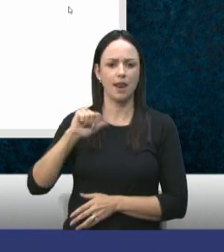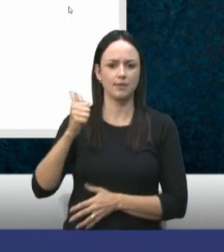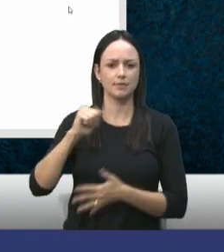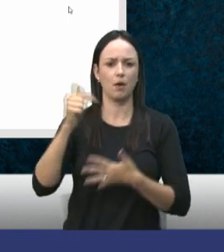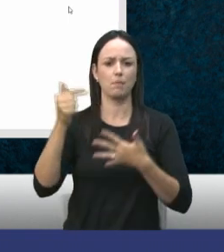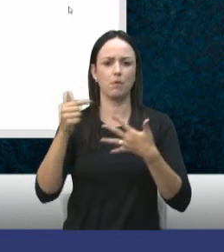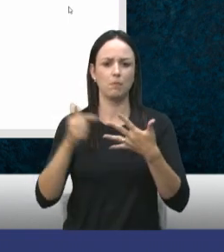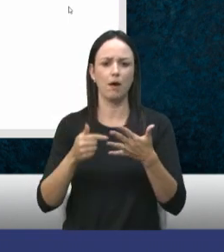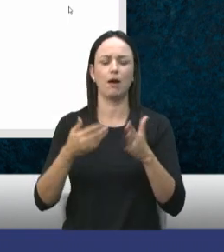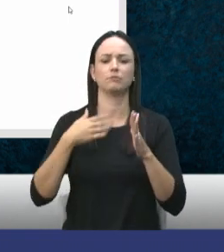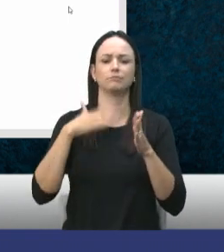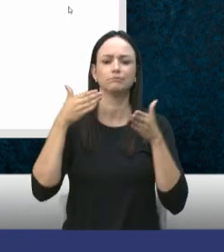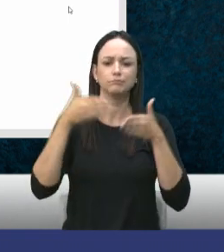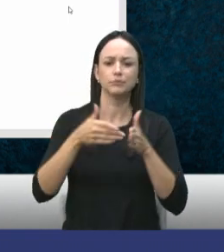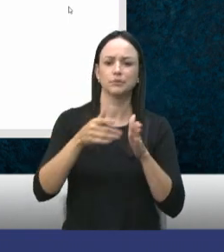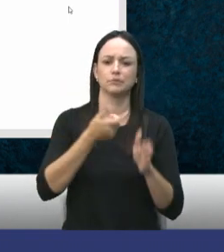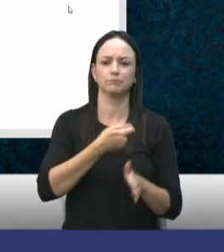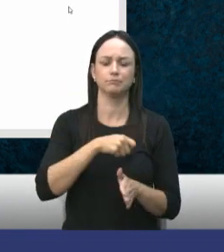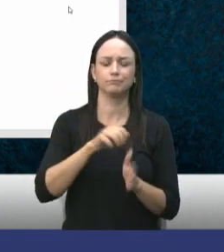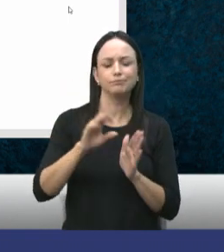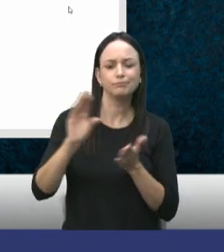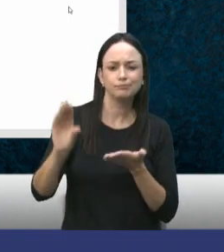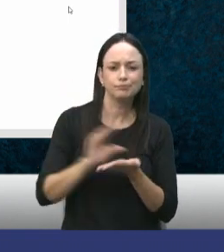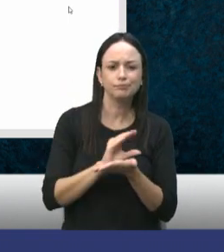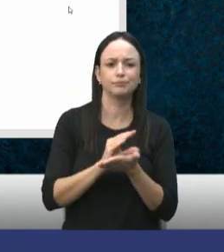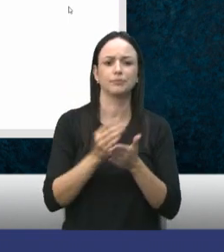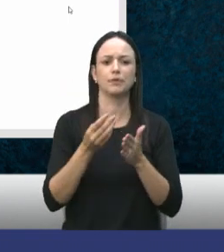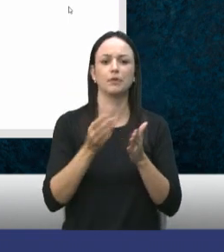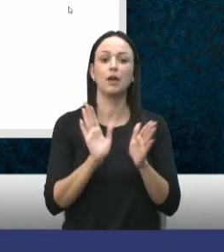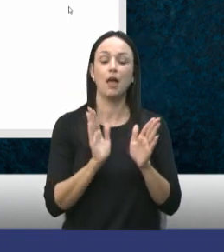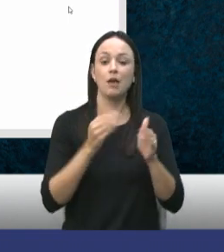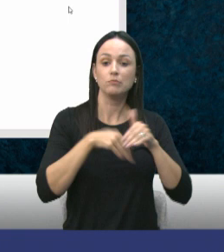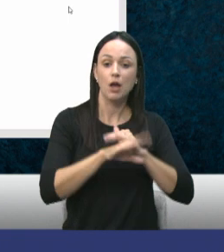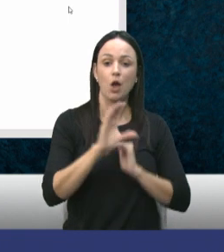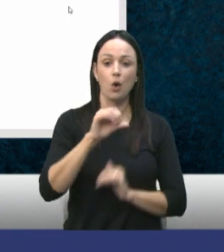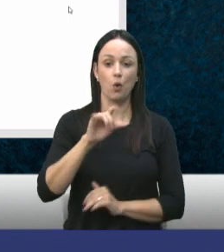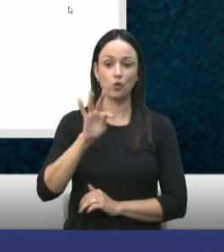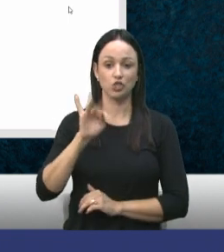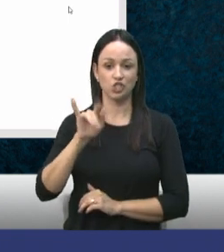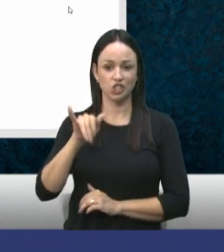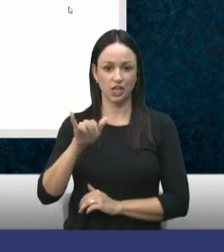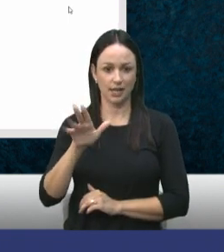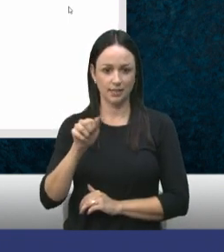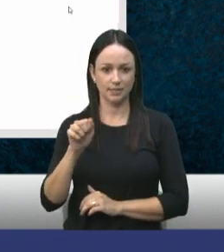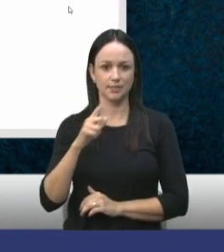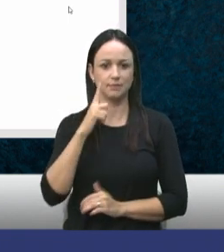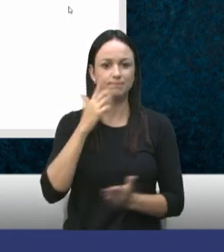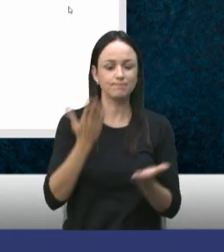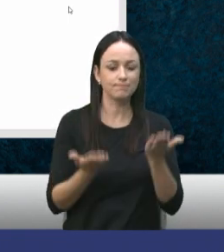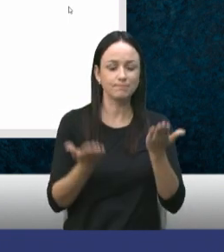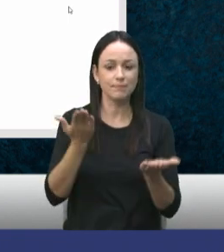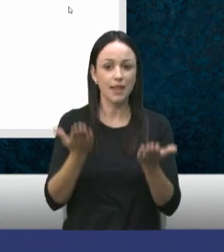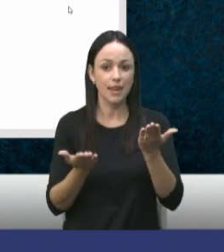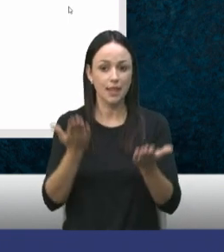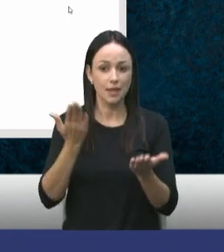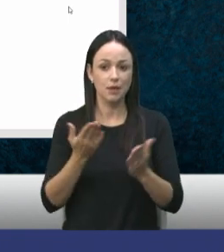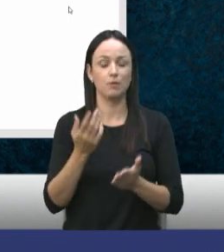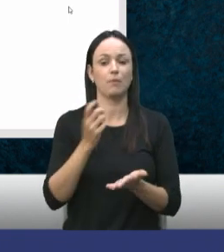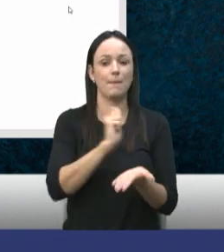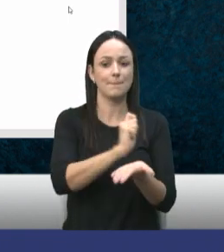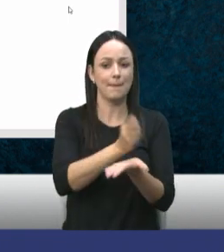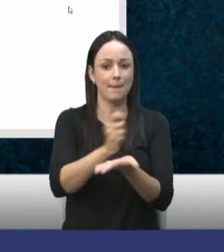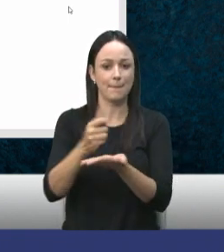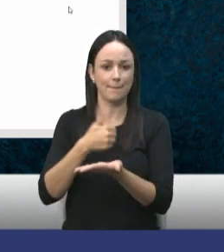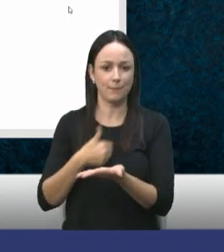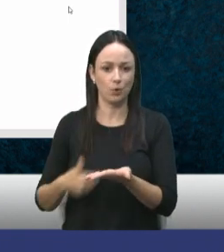exercício anterior, reserva de contingência, demonstração do equilíbrio das contas públicas,